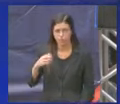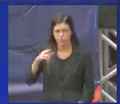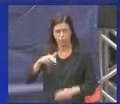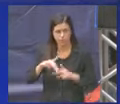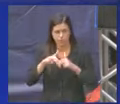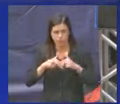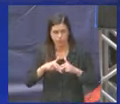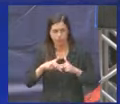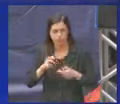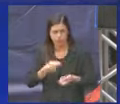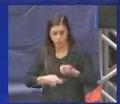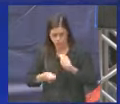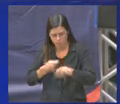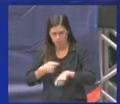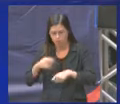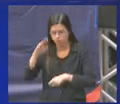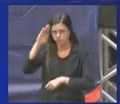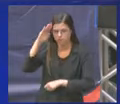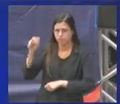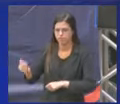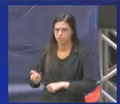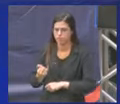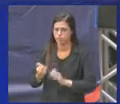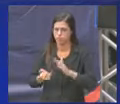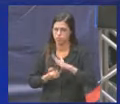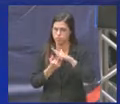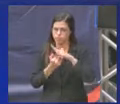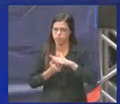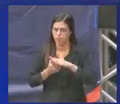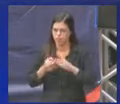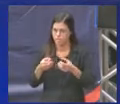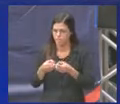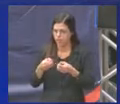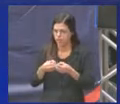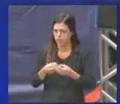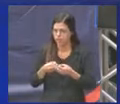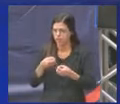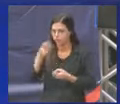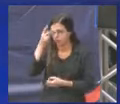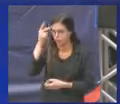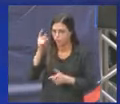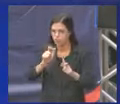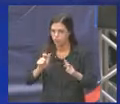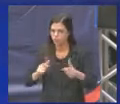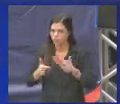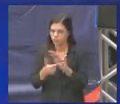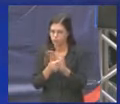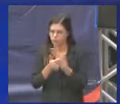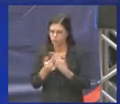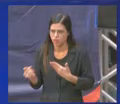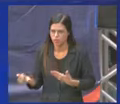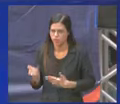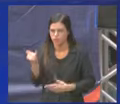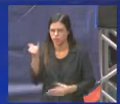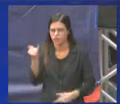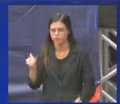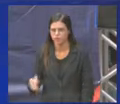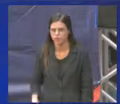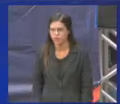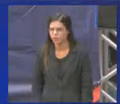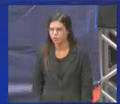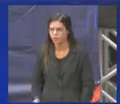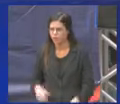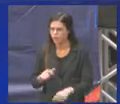isso que o comércio, que é a principal instituição próxima do consumidor, tem esse papel importante para que a gente possa fomentar. O meu